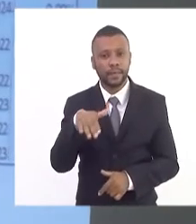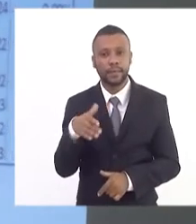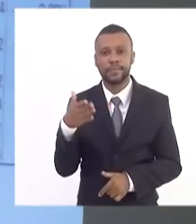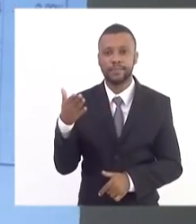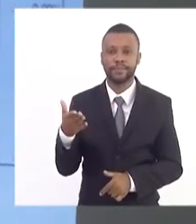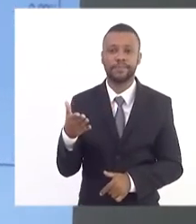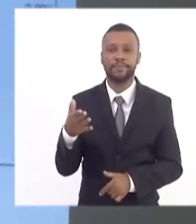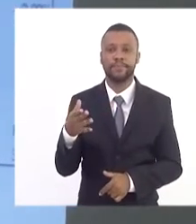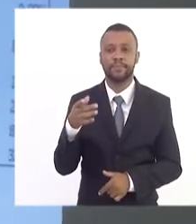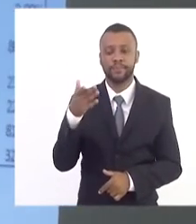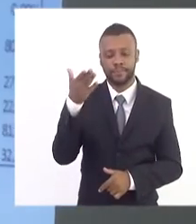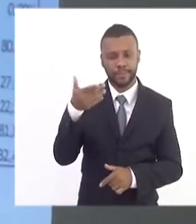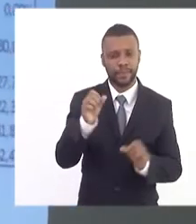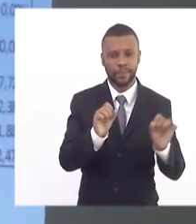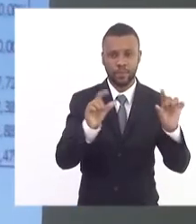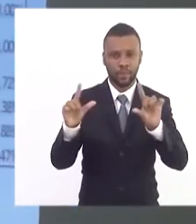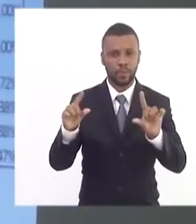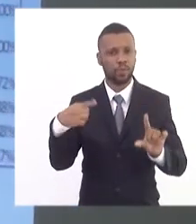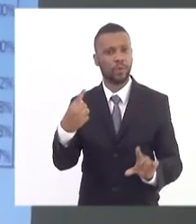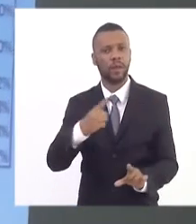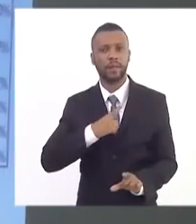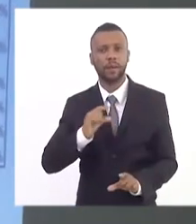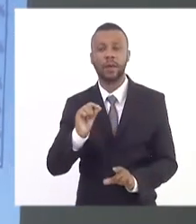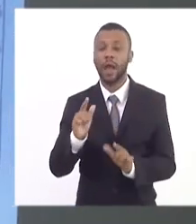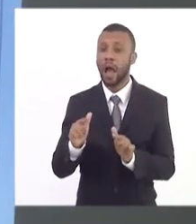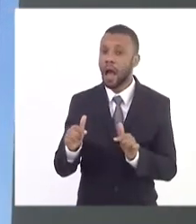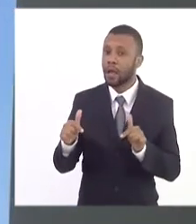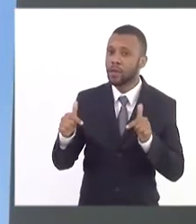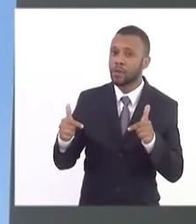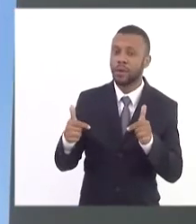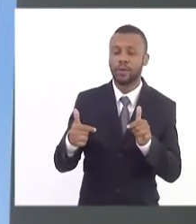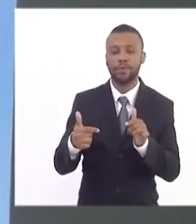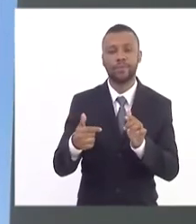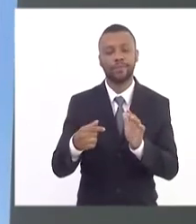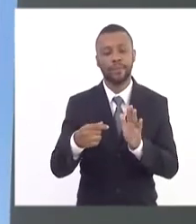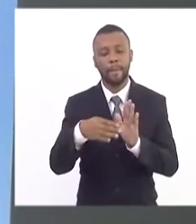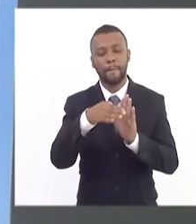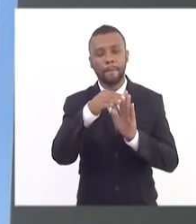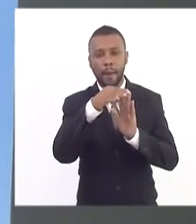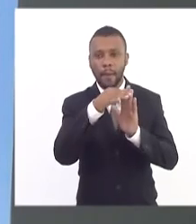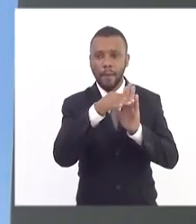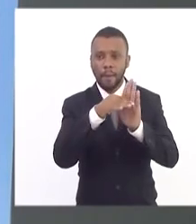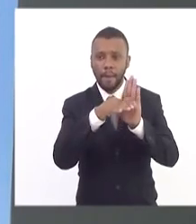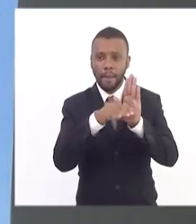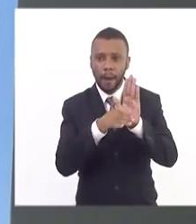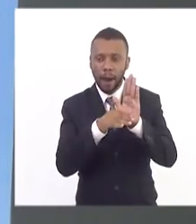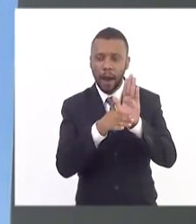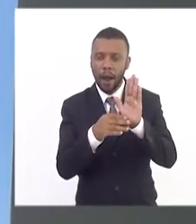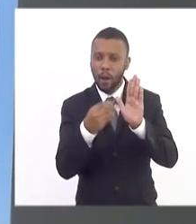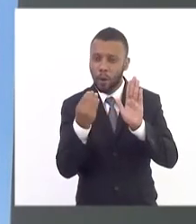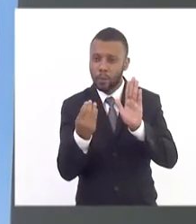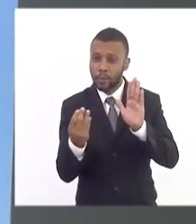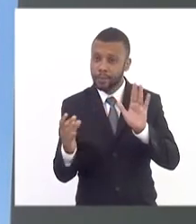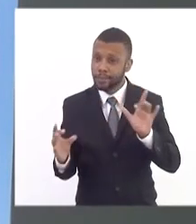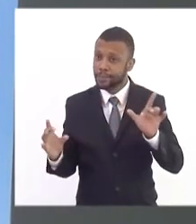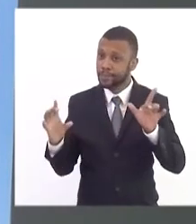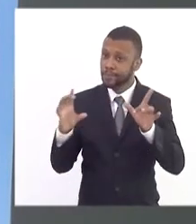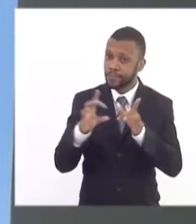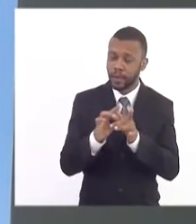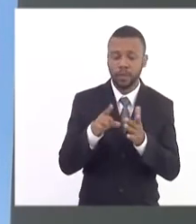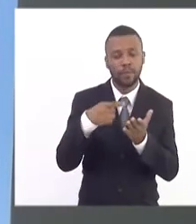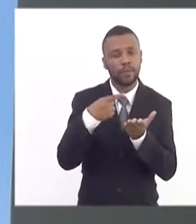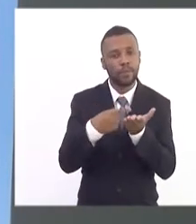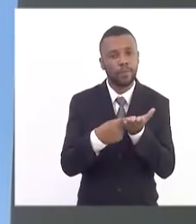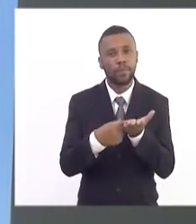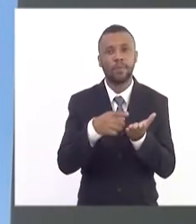nós temos, então, as ações todas, da maneira que estão elencadas no pacto, e